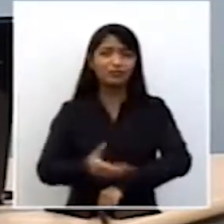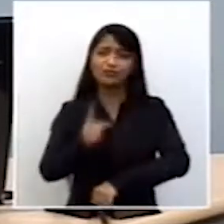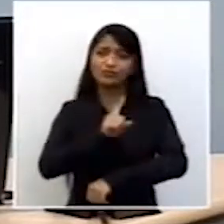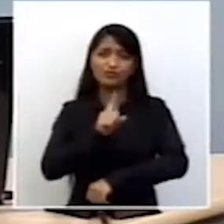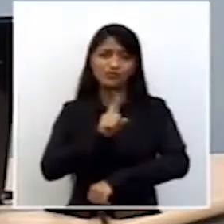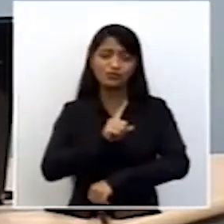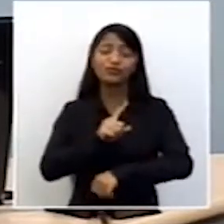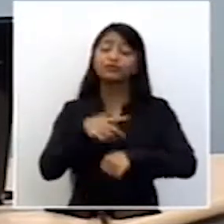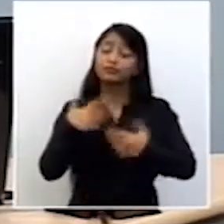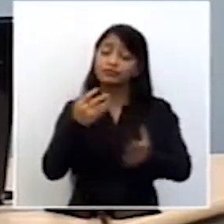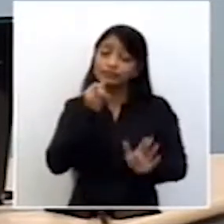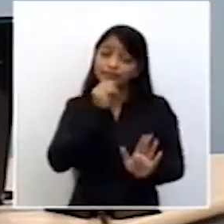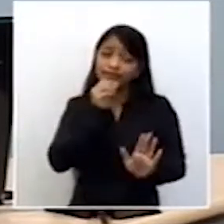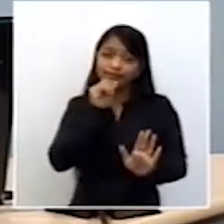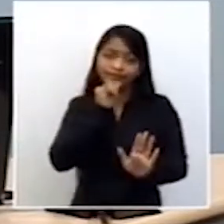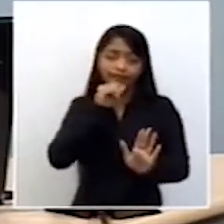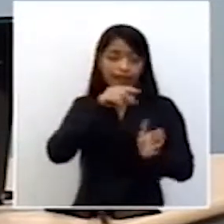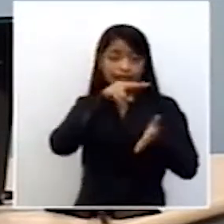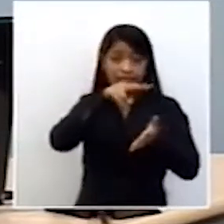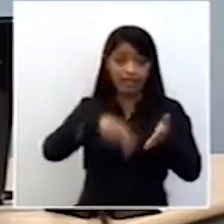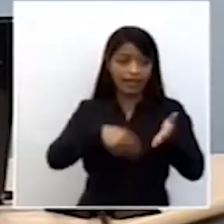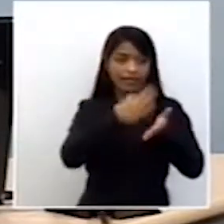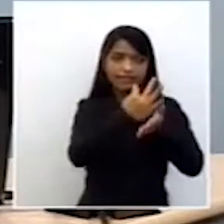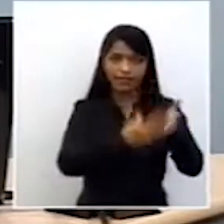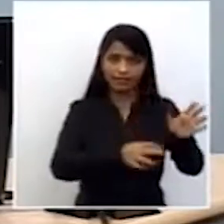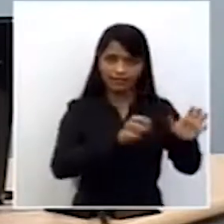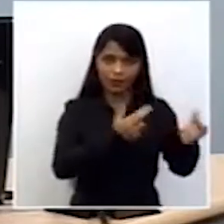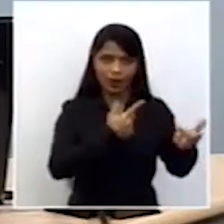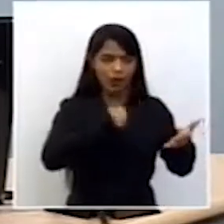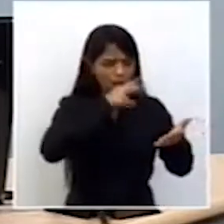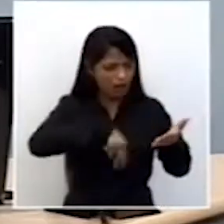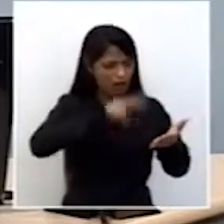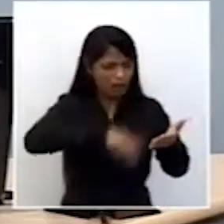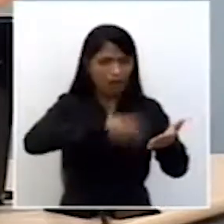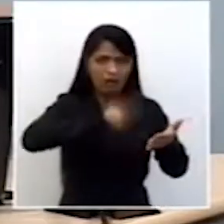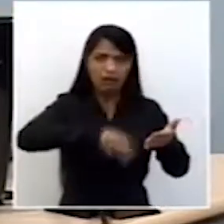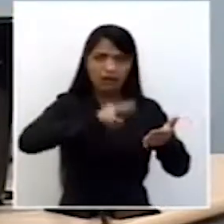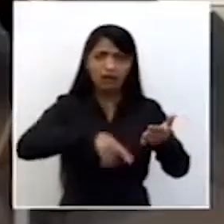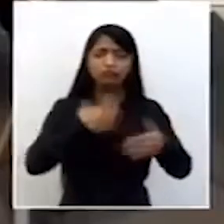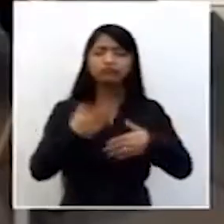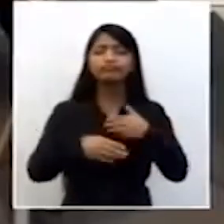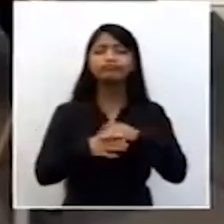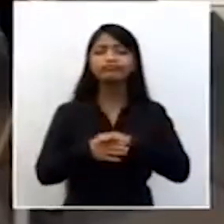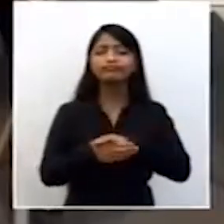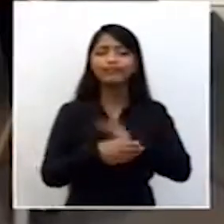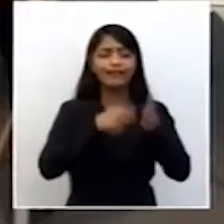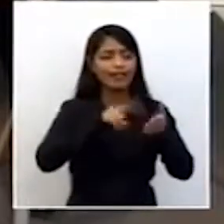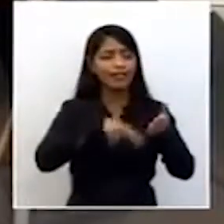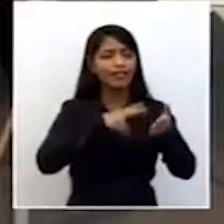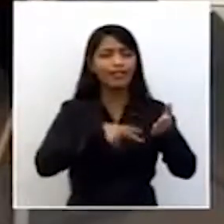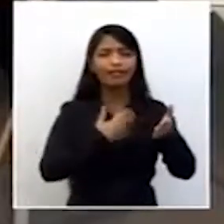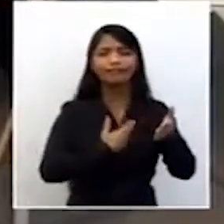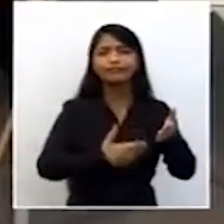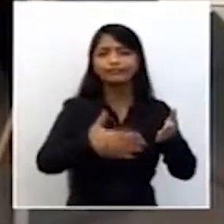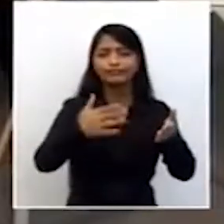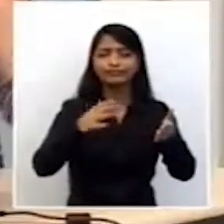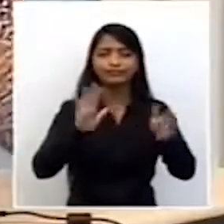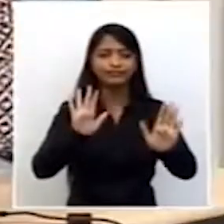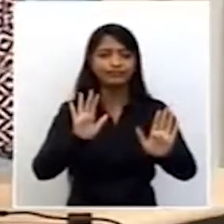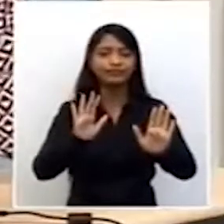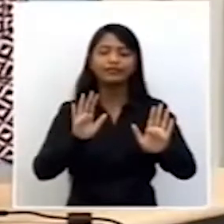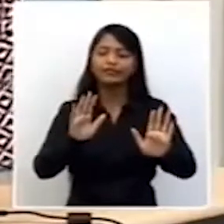lêssemos muitos textos assim, ficaria tranquilo, né, Andréia? Mas não é o nosso hábito. Não, está longe, né? Ainda